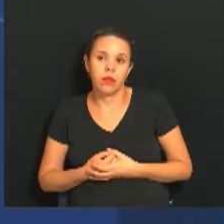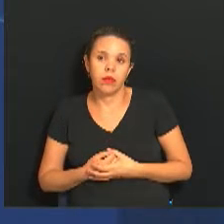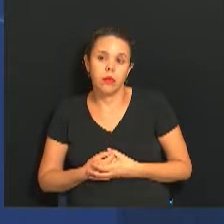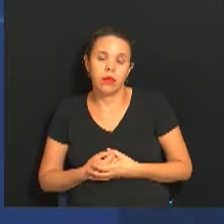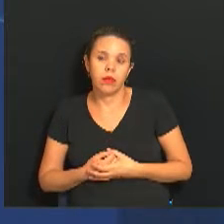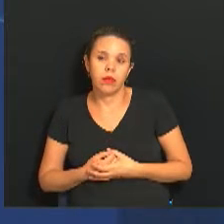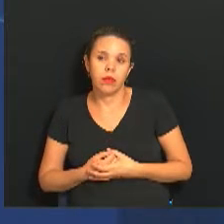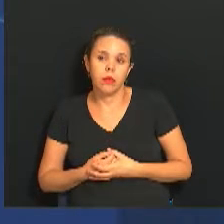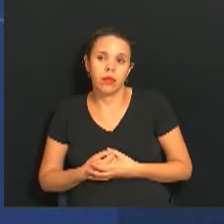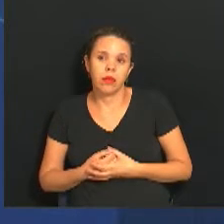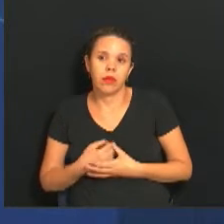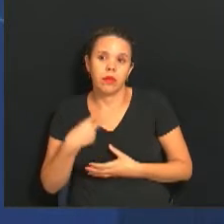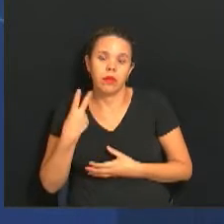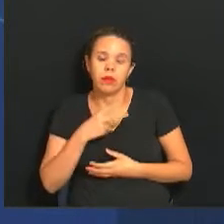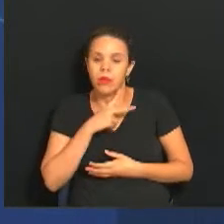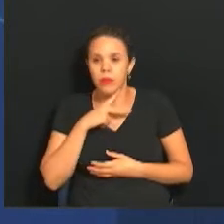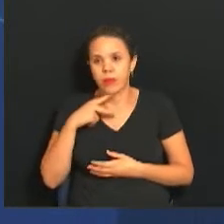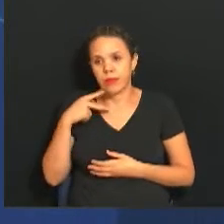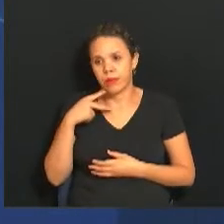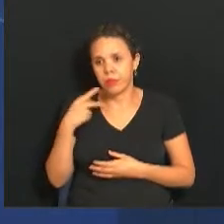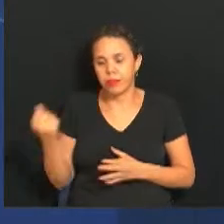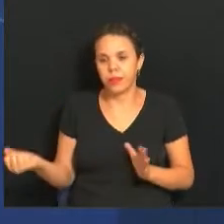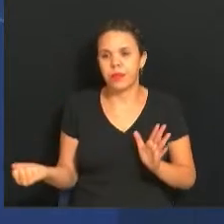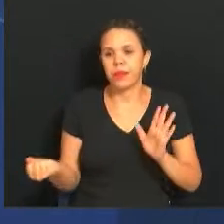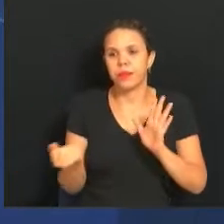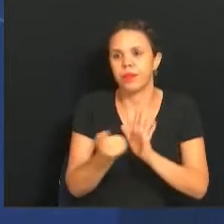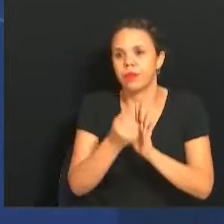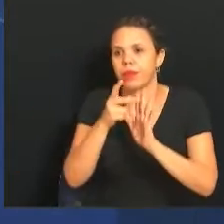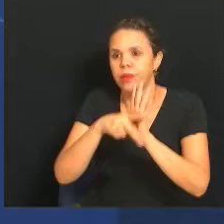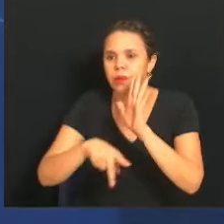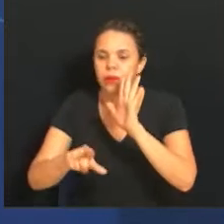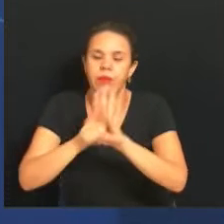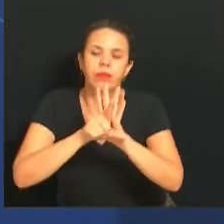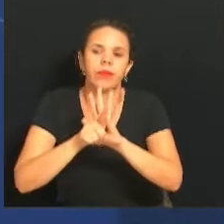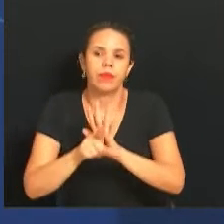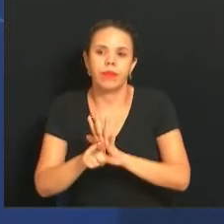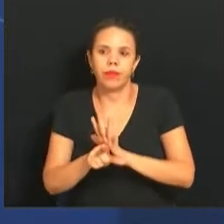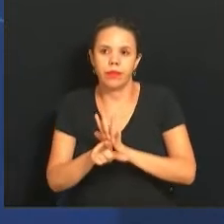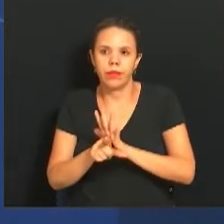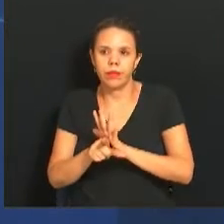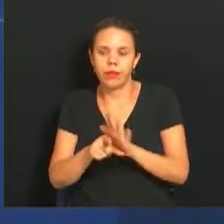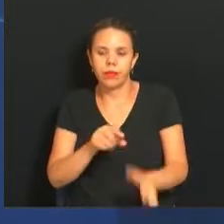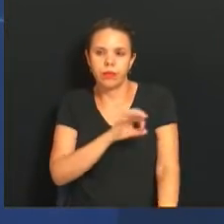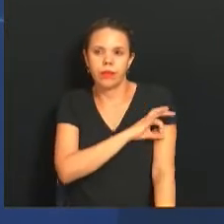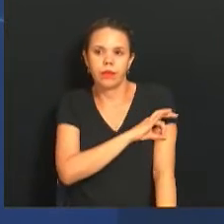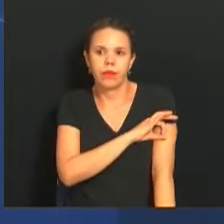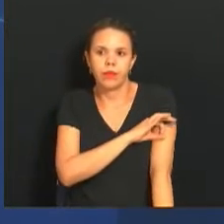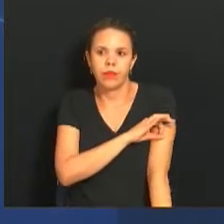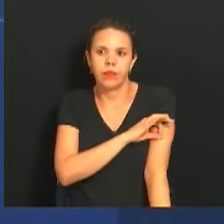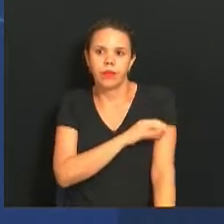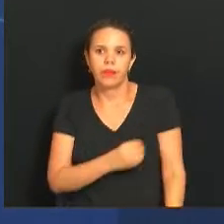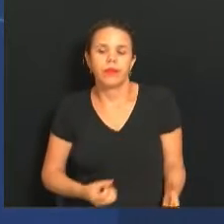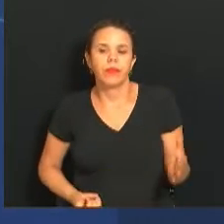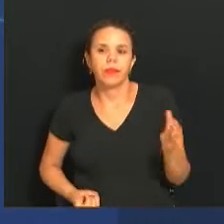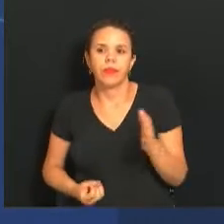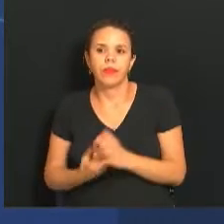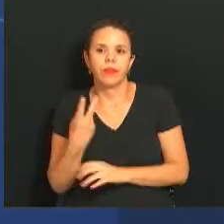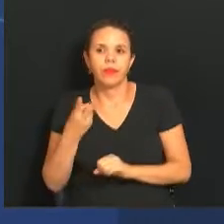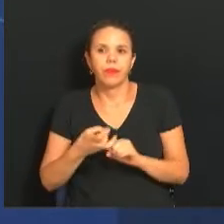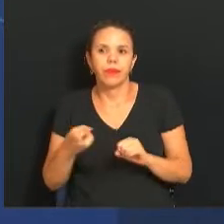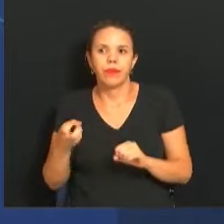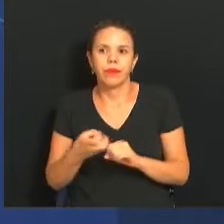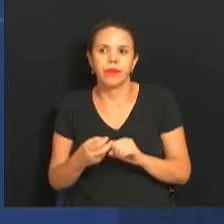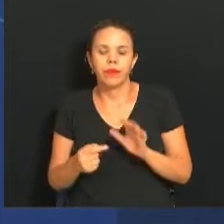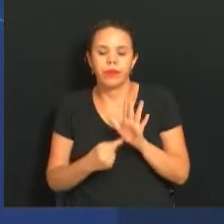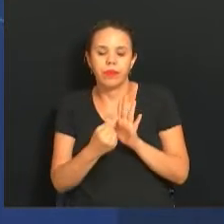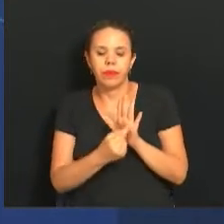O vereador Permínio Monteiro protocolou um projeto de lei para que o Executivo crie um aplicativo com um botão